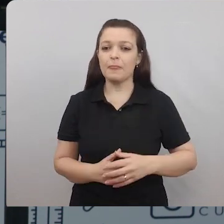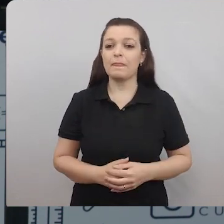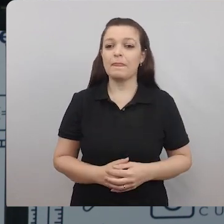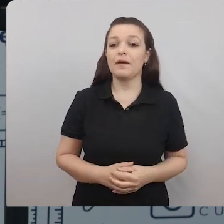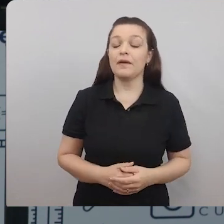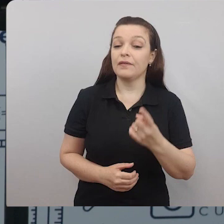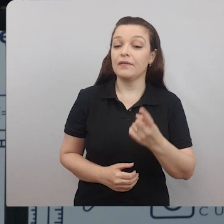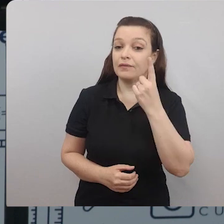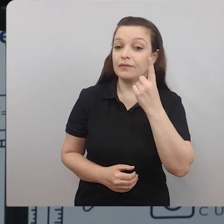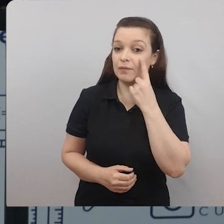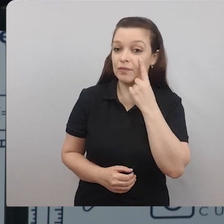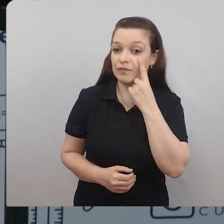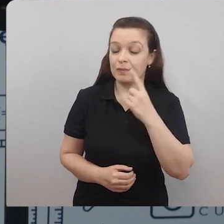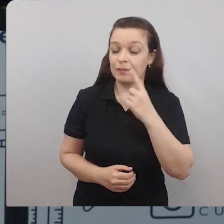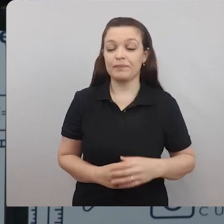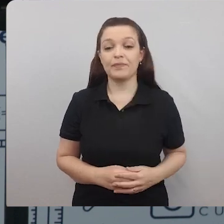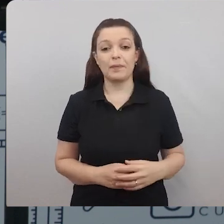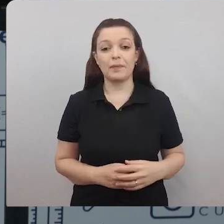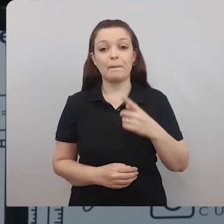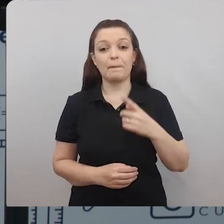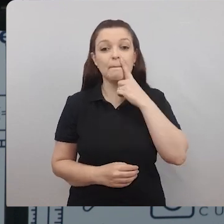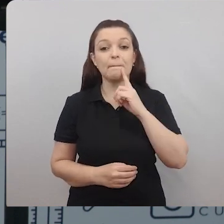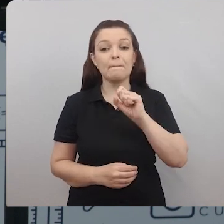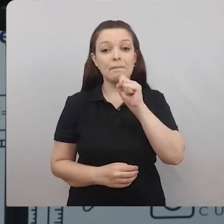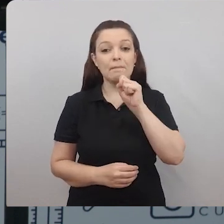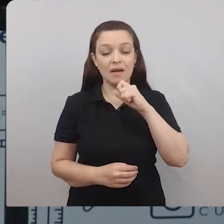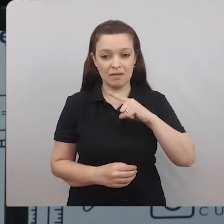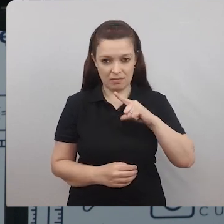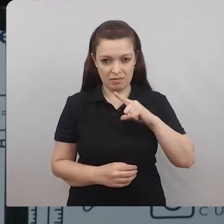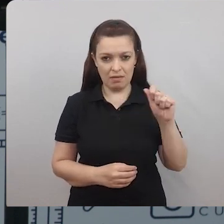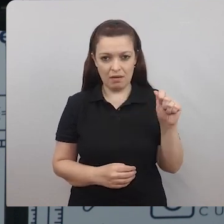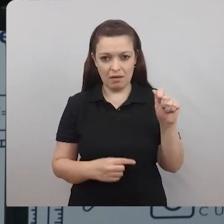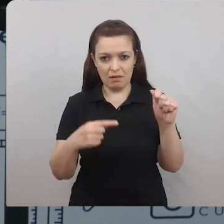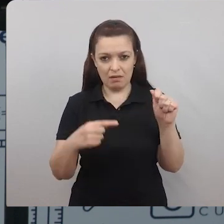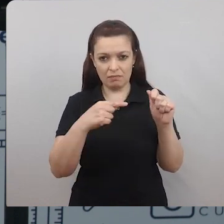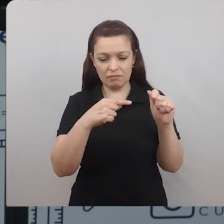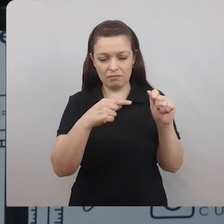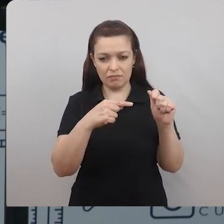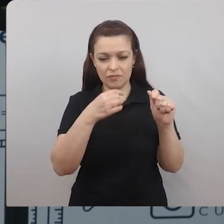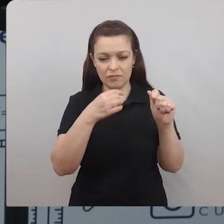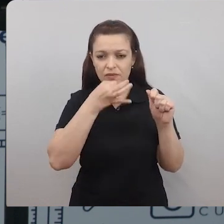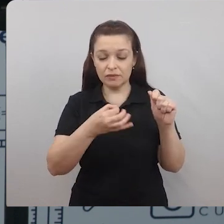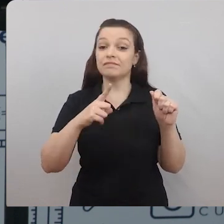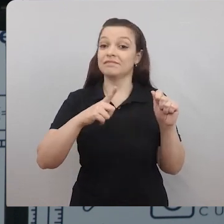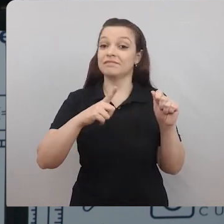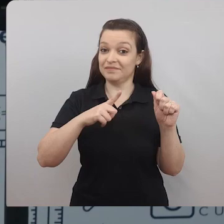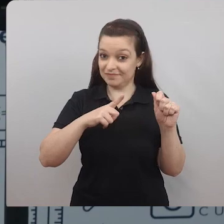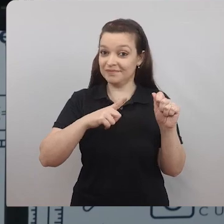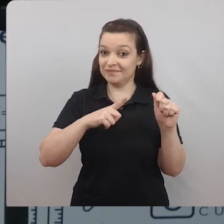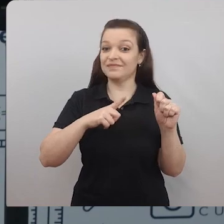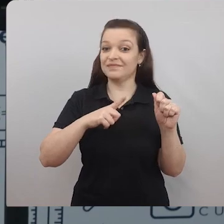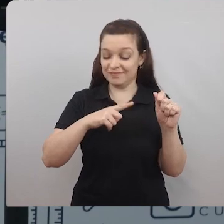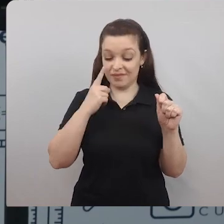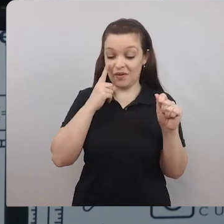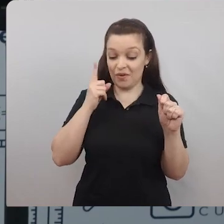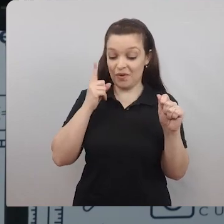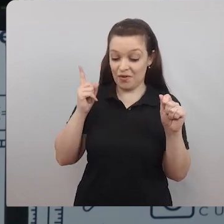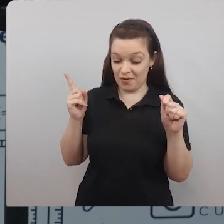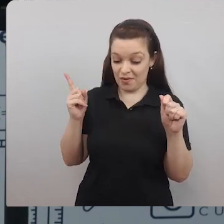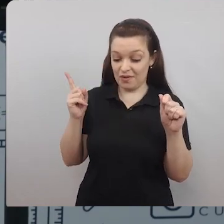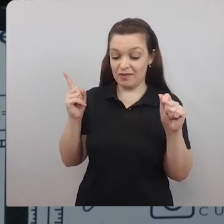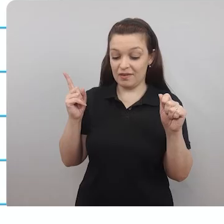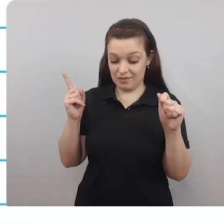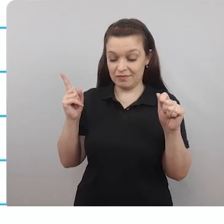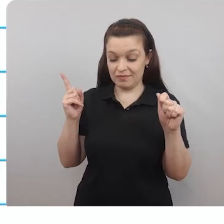Na palavra pai, tem a letra A? O que que vocês acham? Tem, olha só, a letra